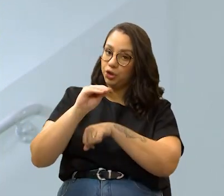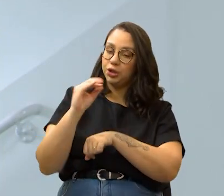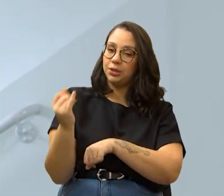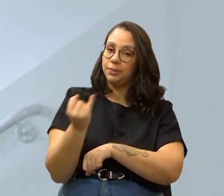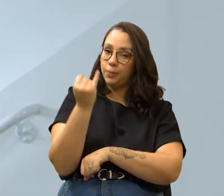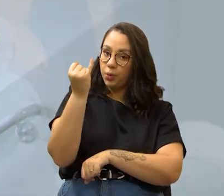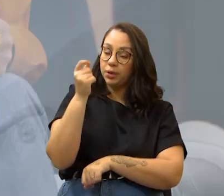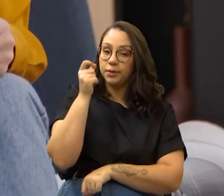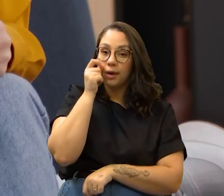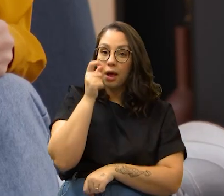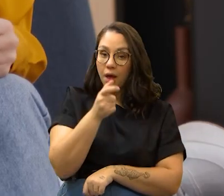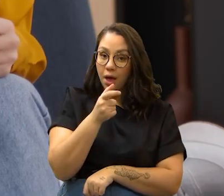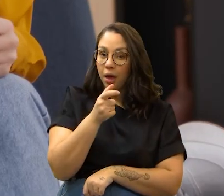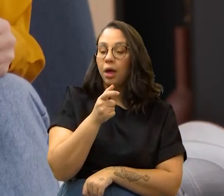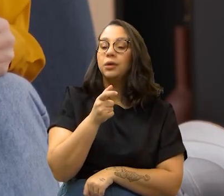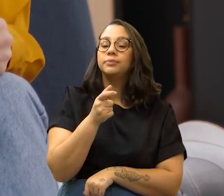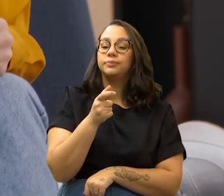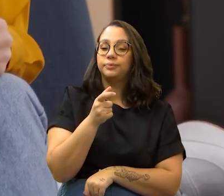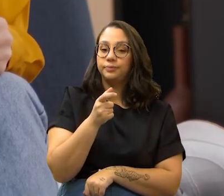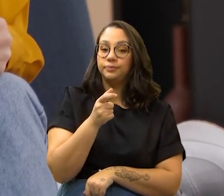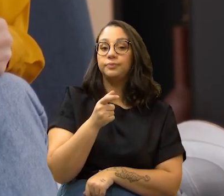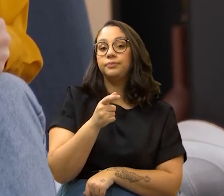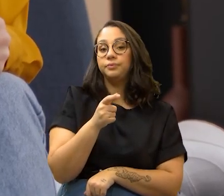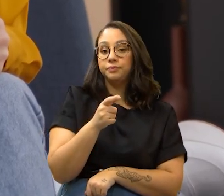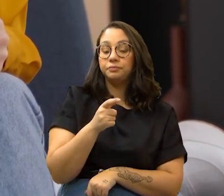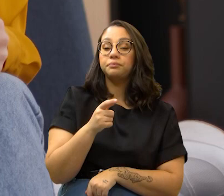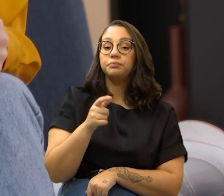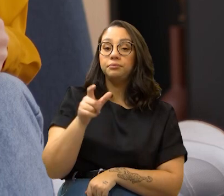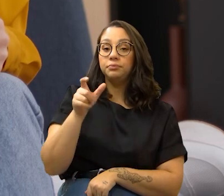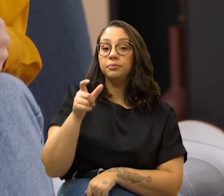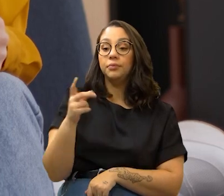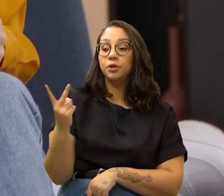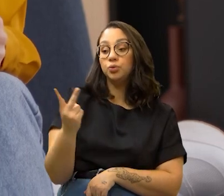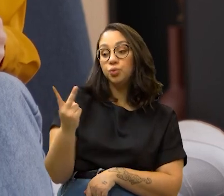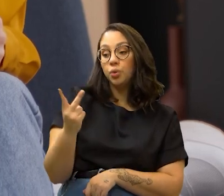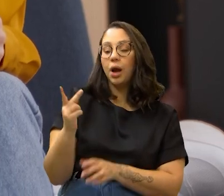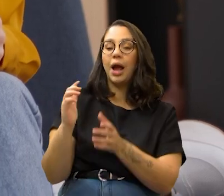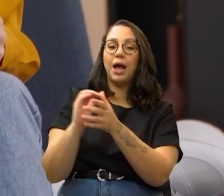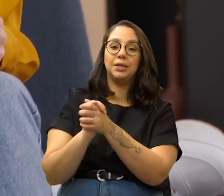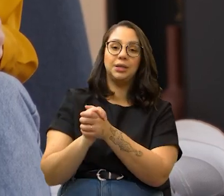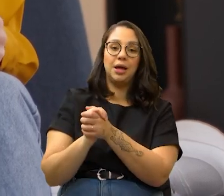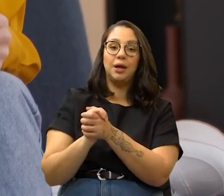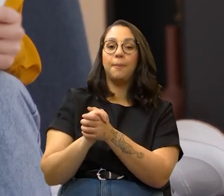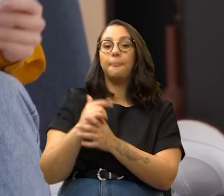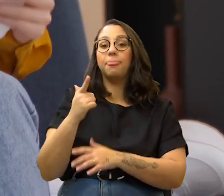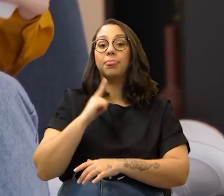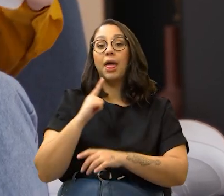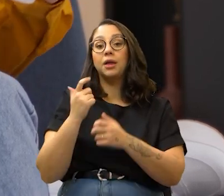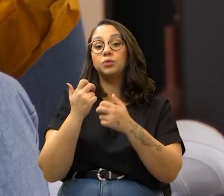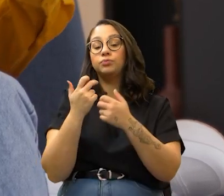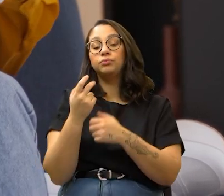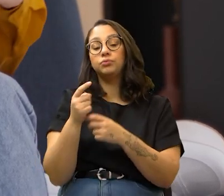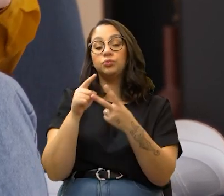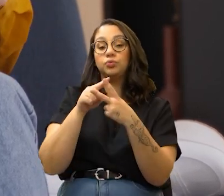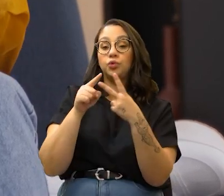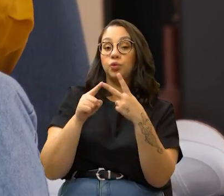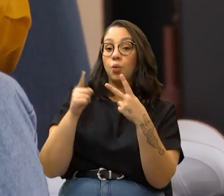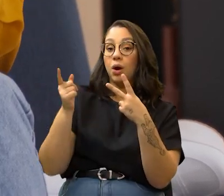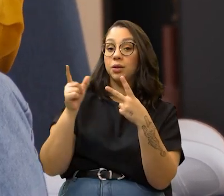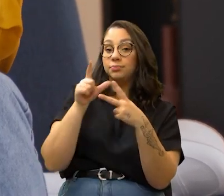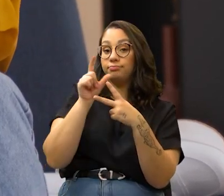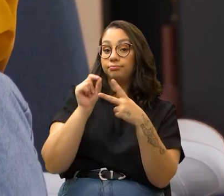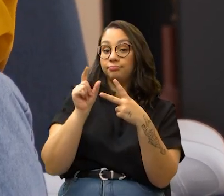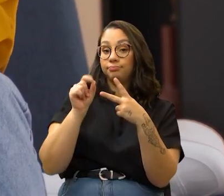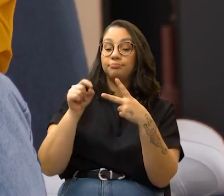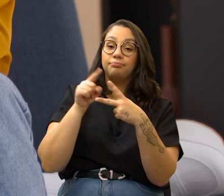deixo uma observação muito importante, porque existem, os casais vão existir basicamente dois cenários para